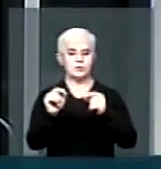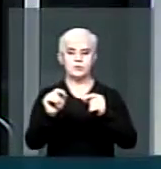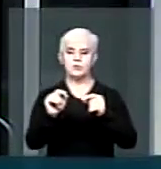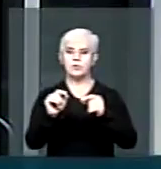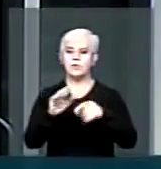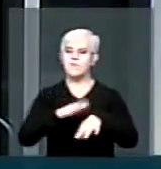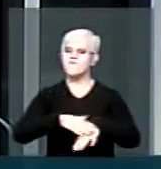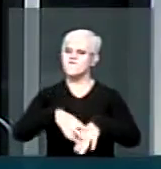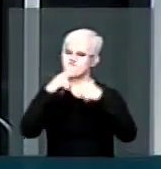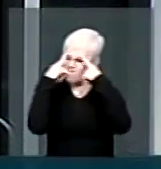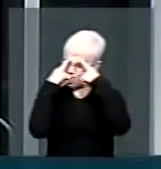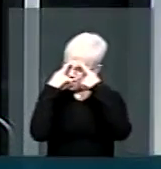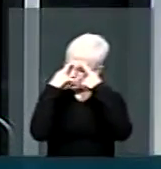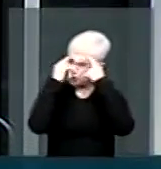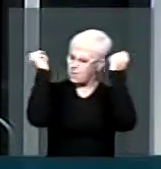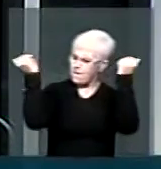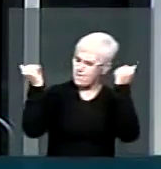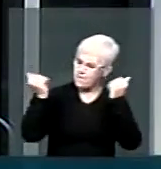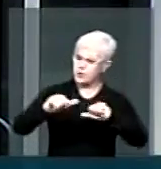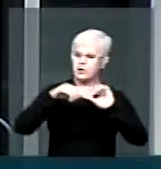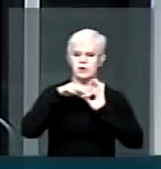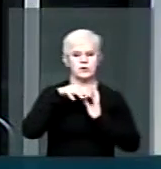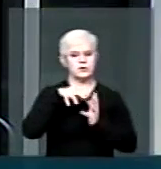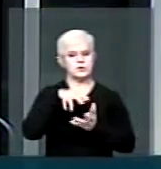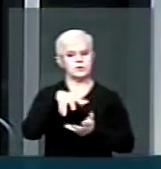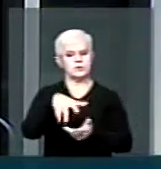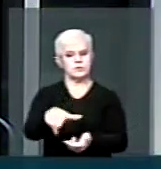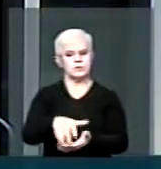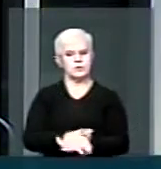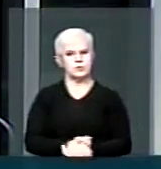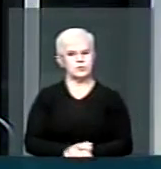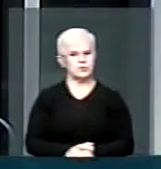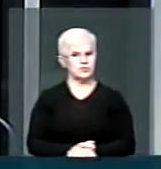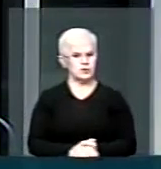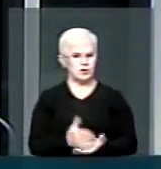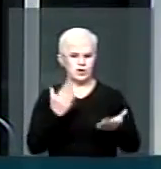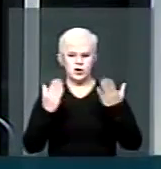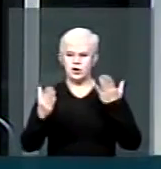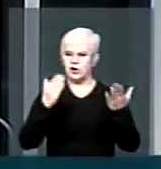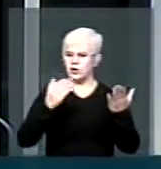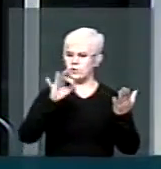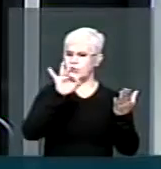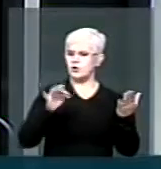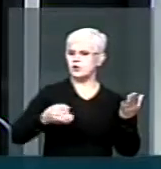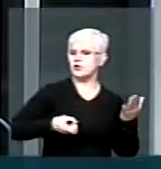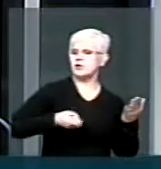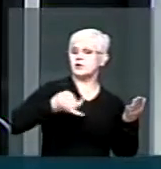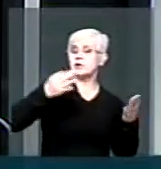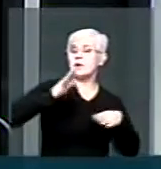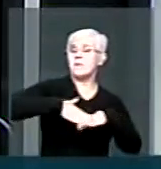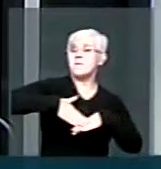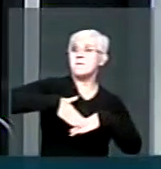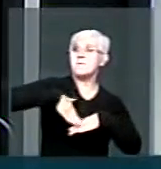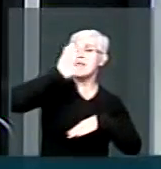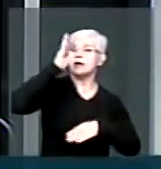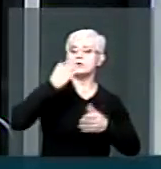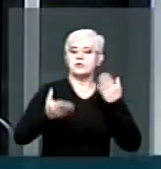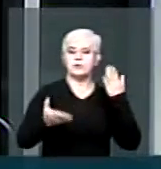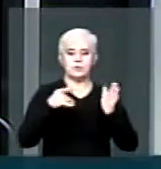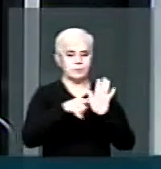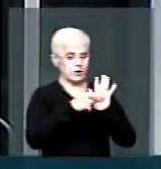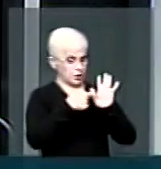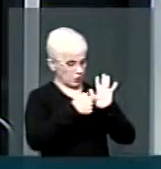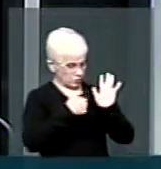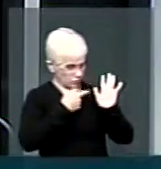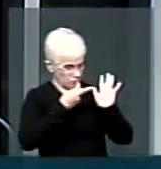mais violentas do mundo, com índices que superam em muito os números que aqui